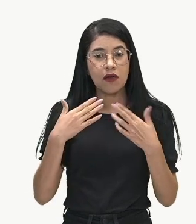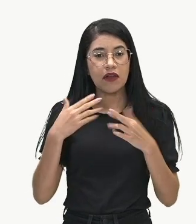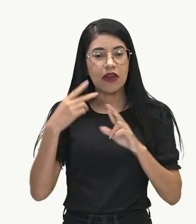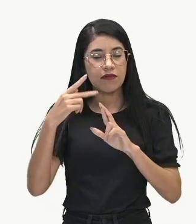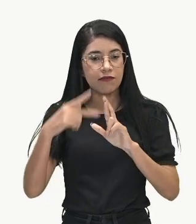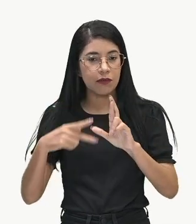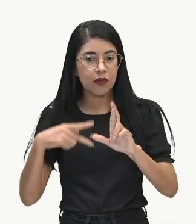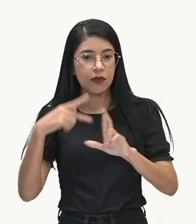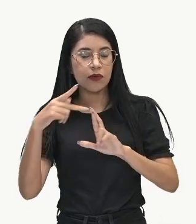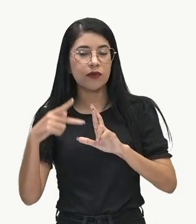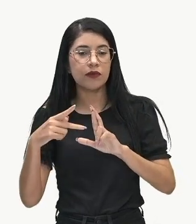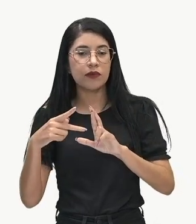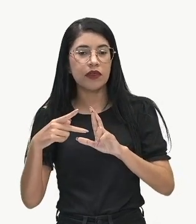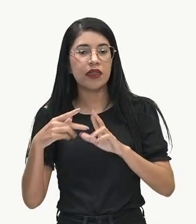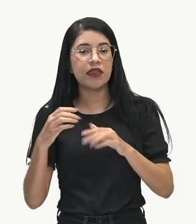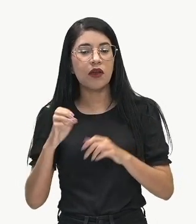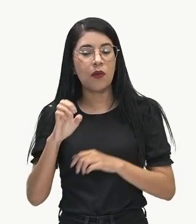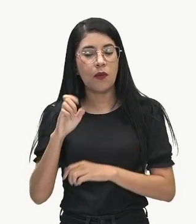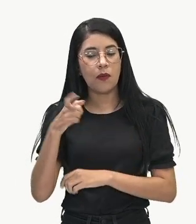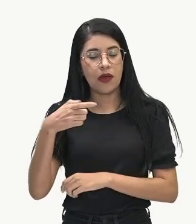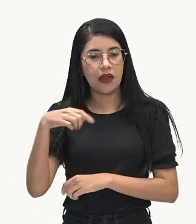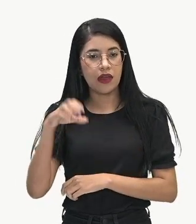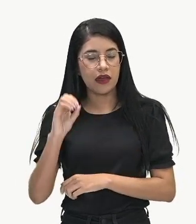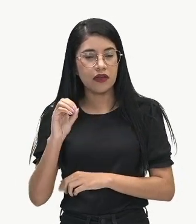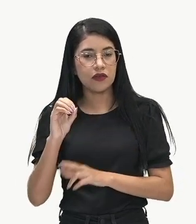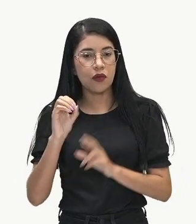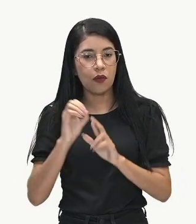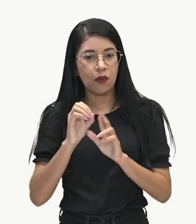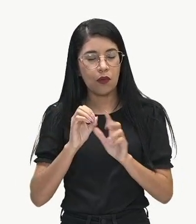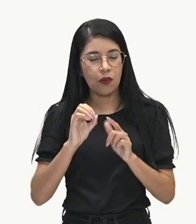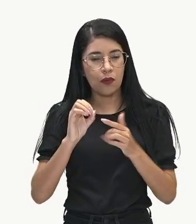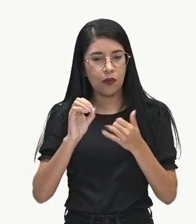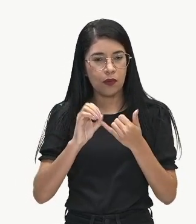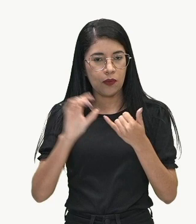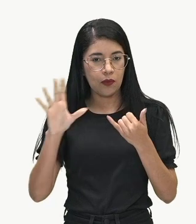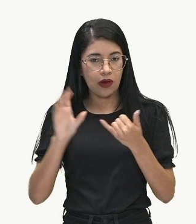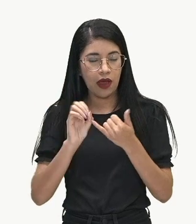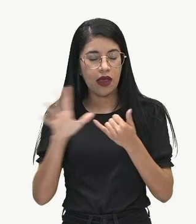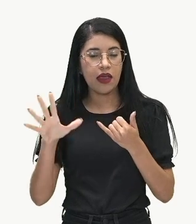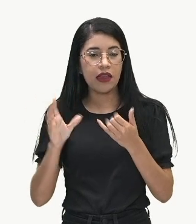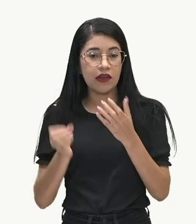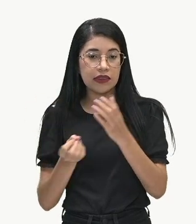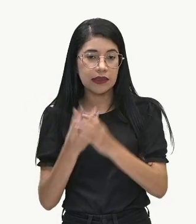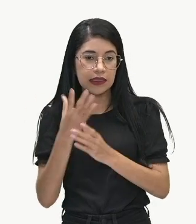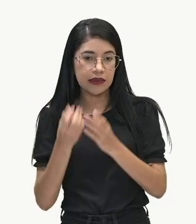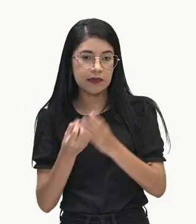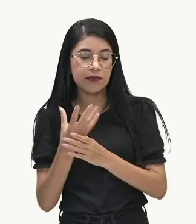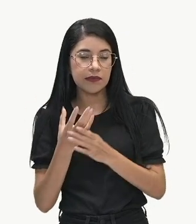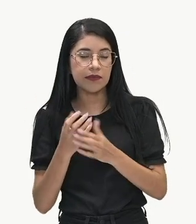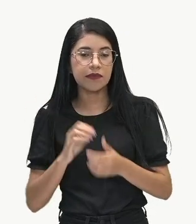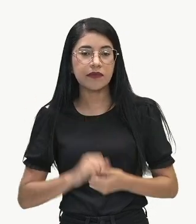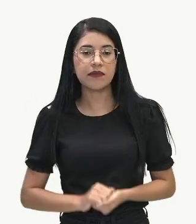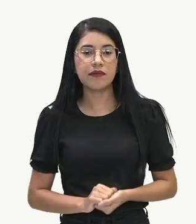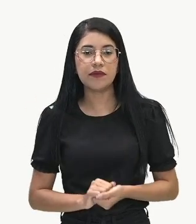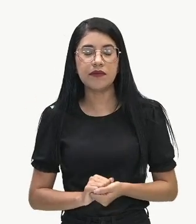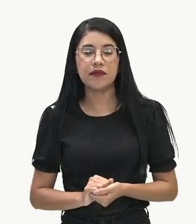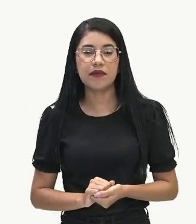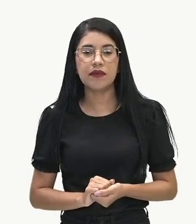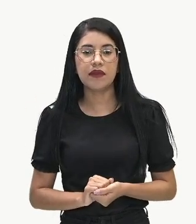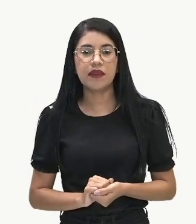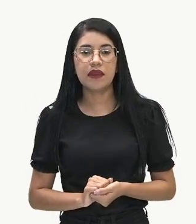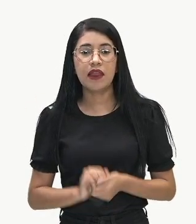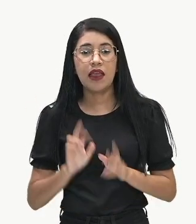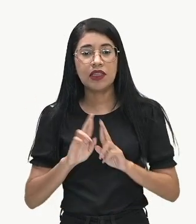processo exotérmico, o calor ele é produzido, então ele é liberado. Essa é a